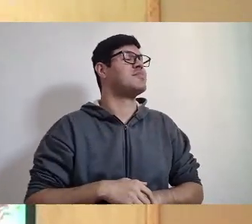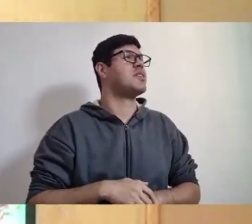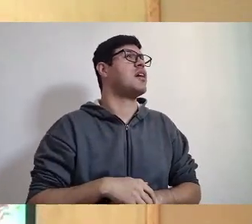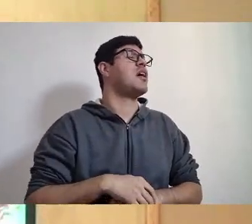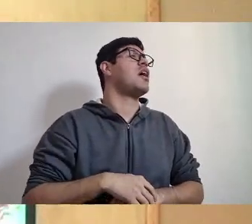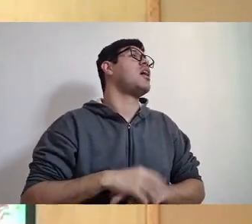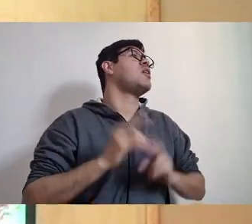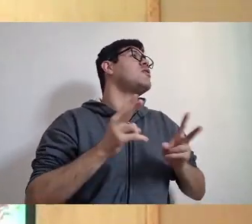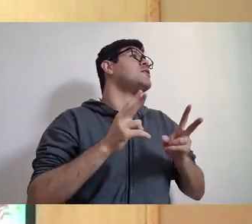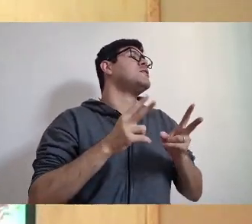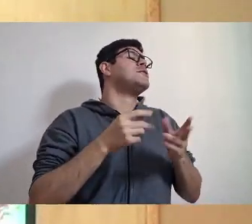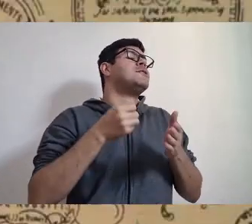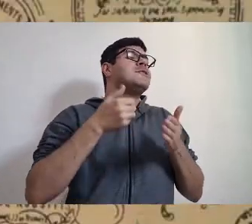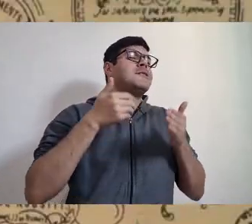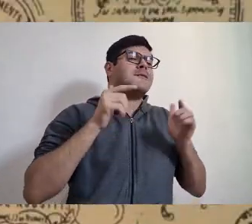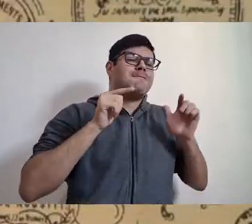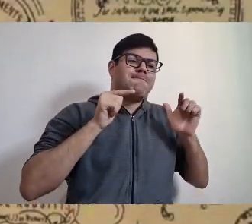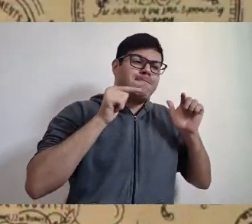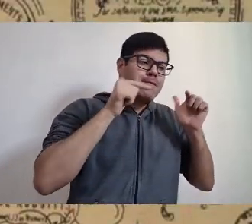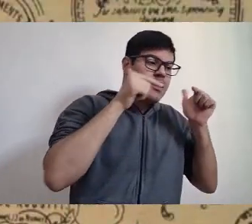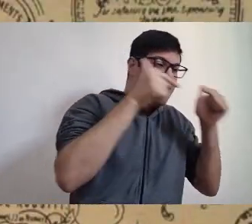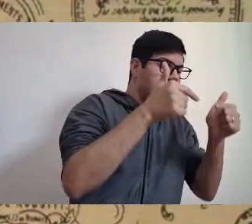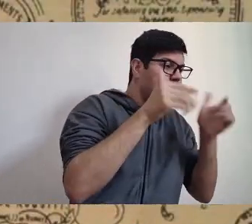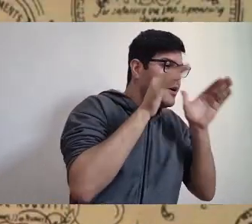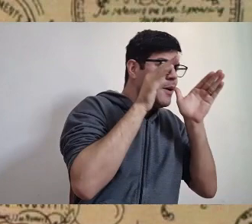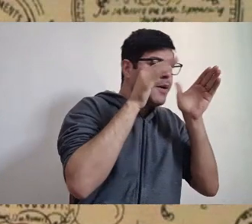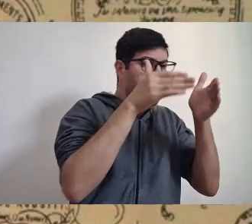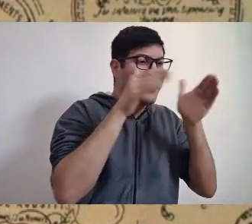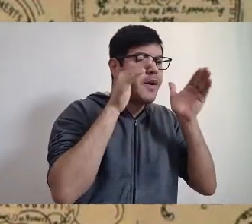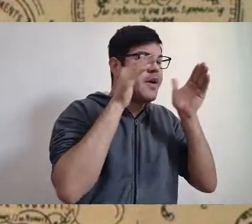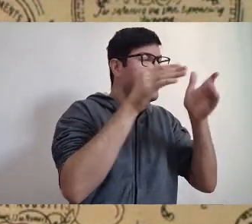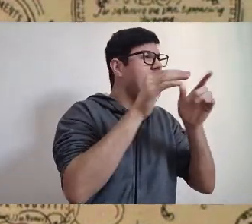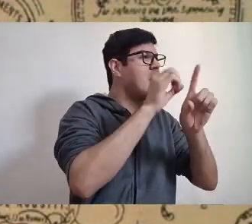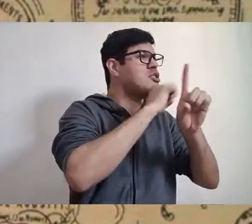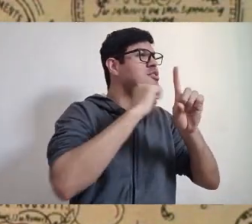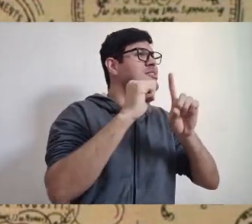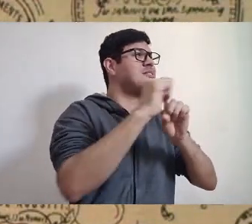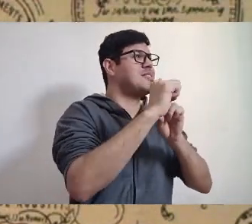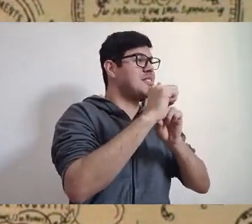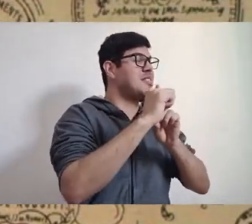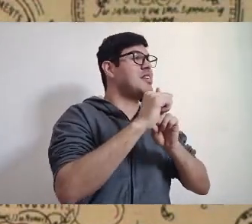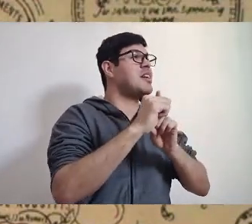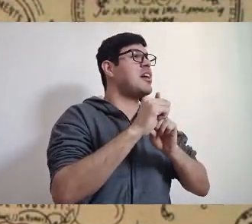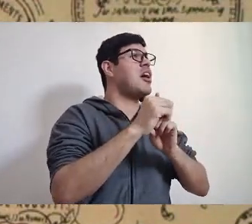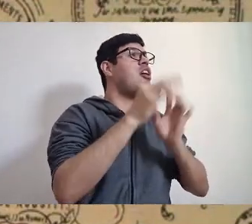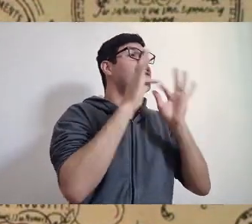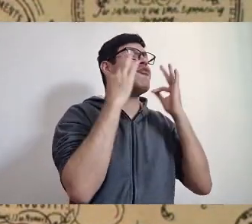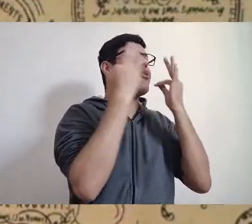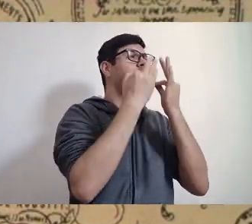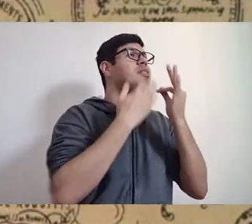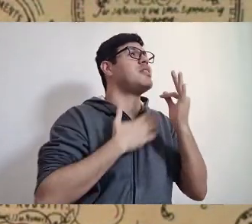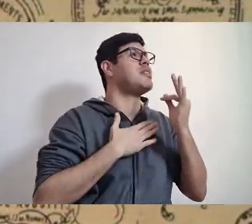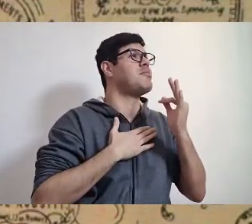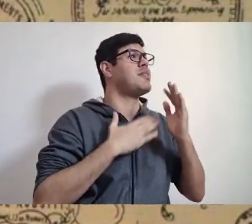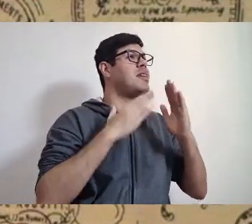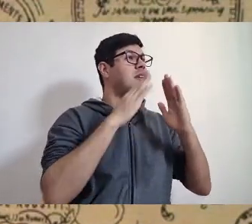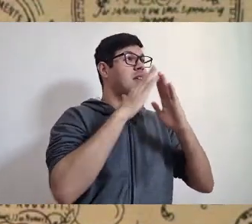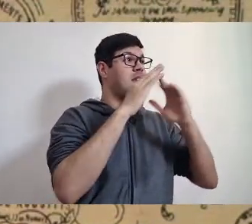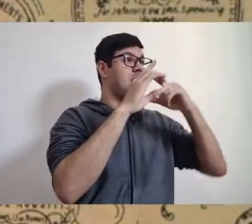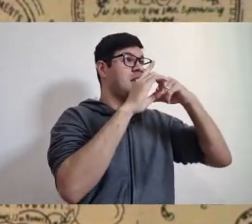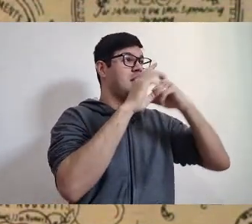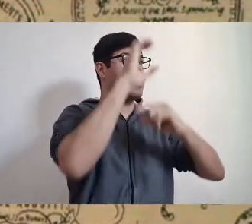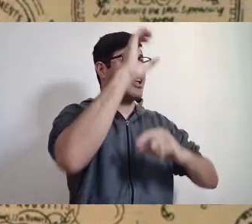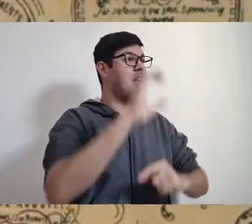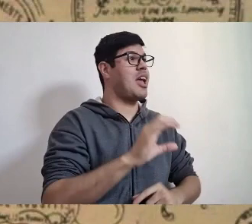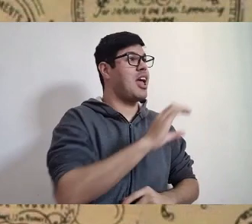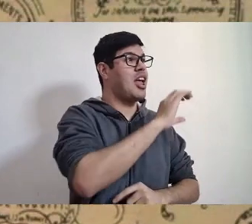sempre me dediquei, viu, Gil? Eu gosto muito da área social. Tenho meus pais também que têm uma atuação muito grande lá na Igreja Católica. Meu pai é diácono,